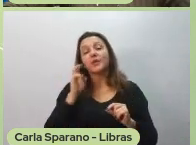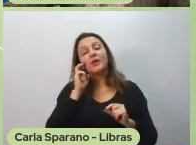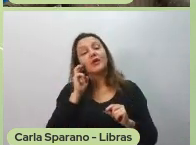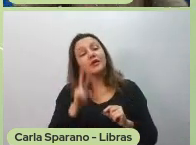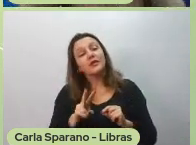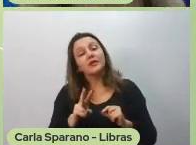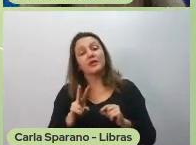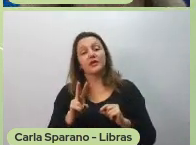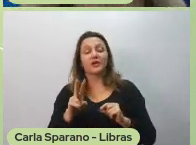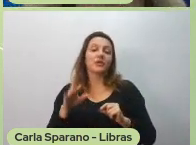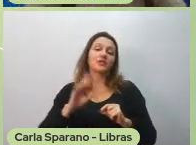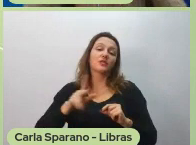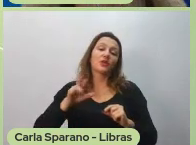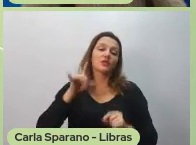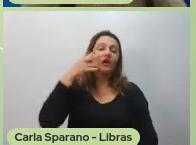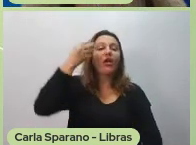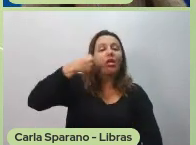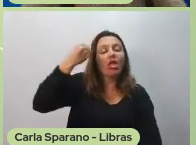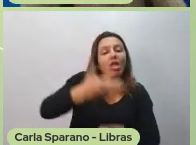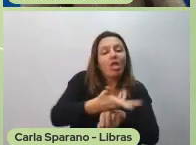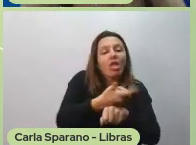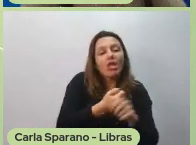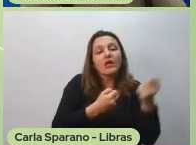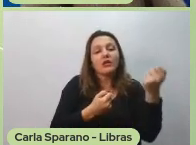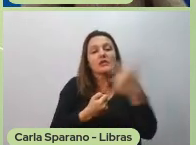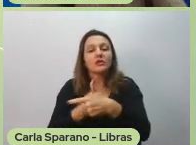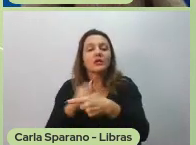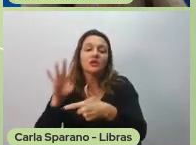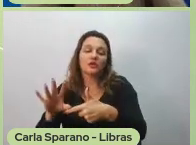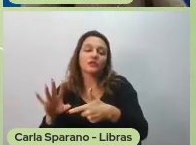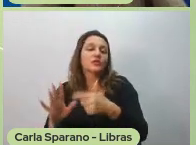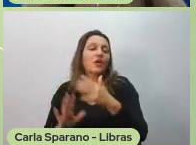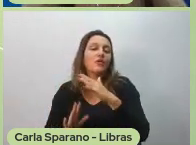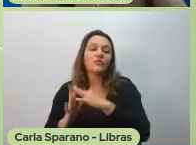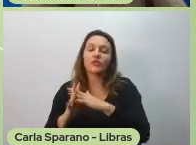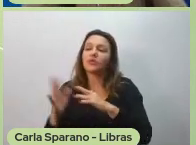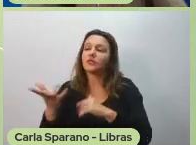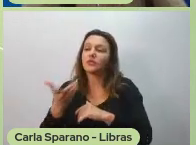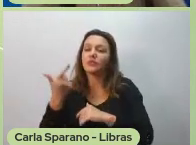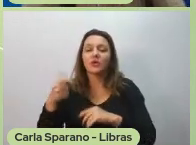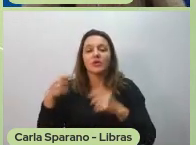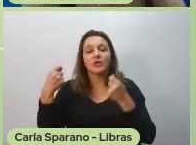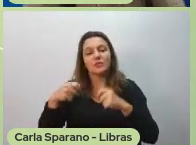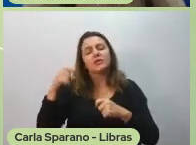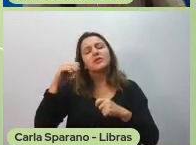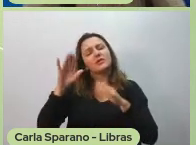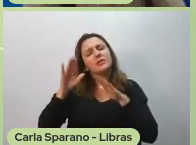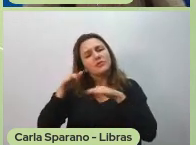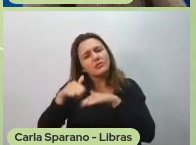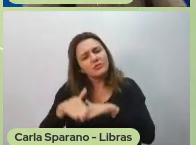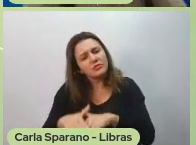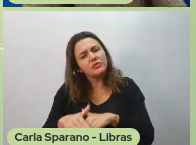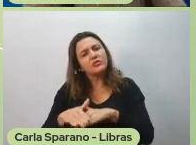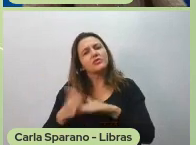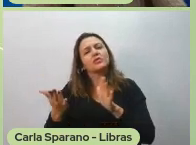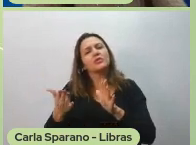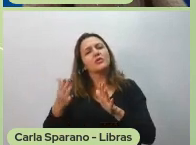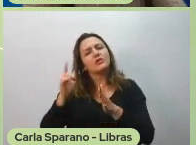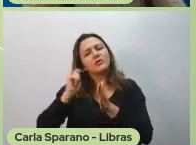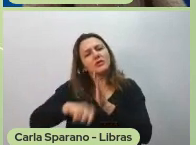soft skills em vez dos hard skills. Não adianta, precisa baixar a barra na contratação.